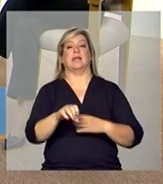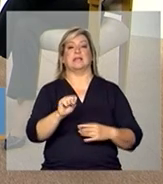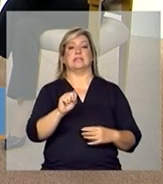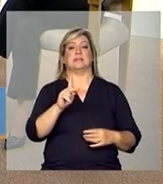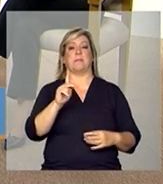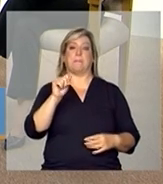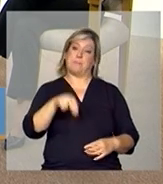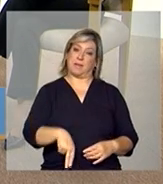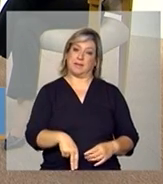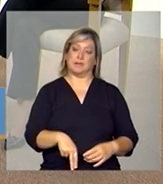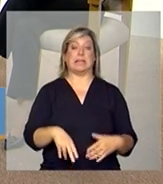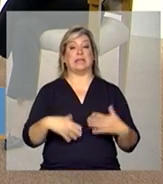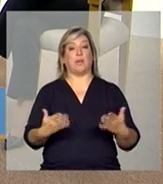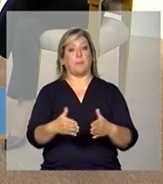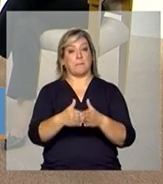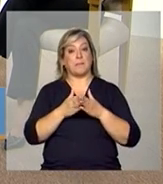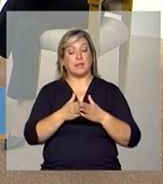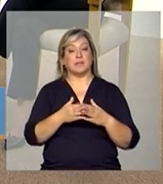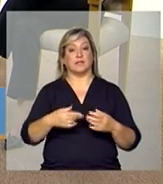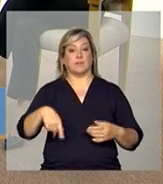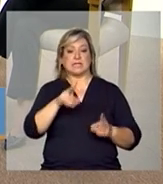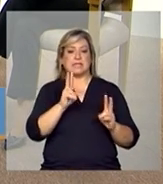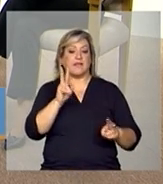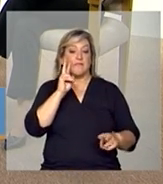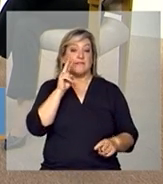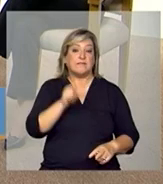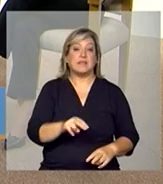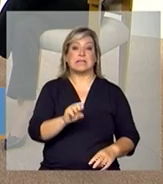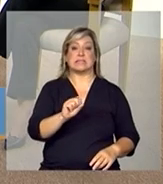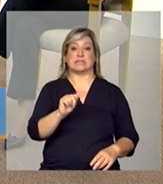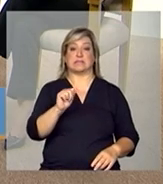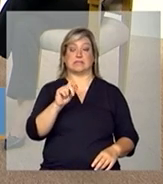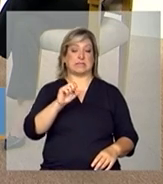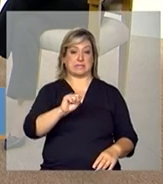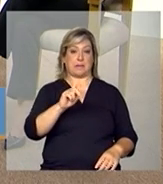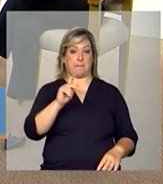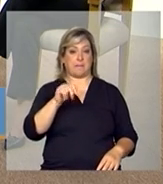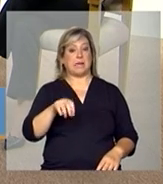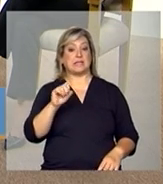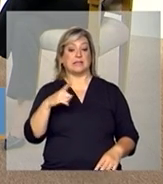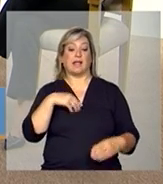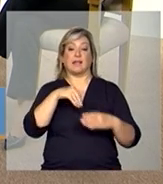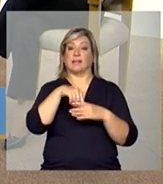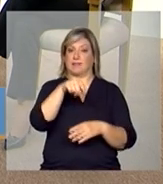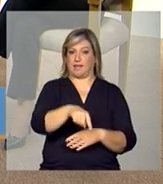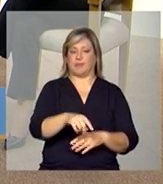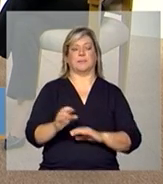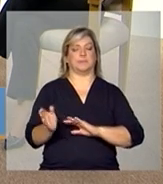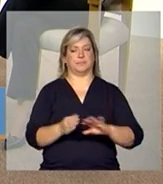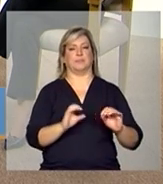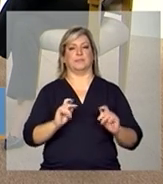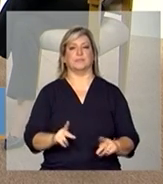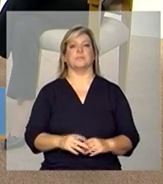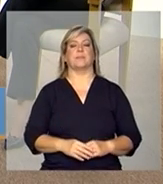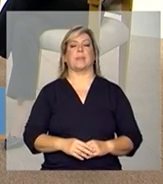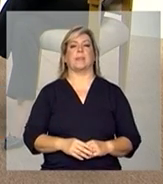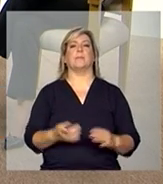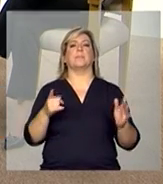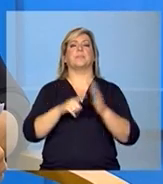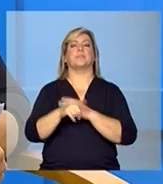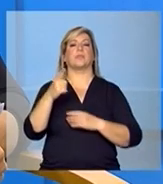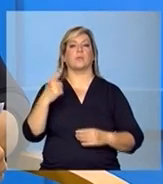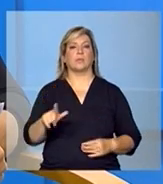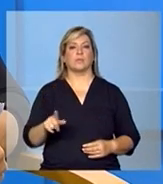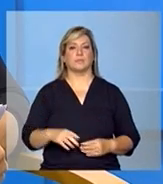Hotmail então eu peço só para sempre verificar nessa caixa se o e-mail não tá lá perfeito uma outra pergunta olha Eh o